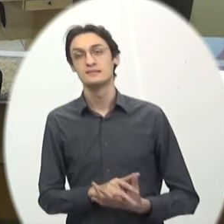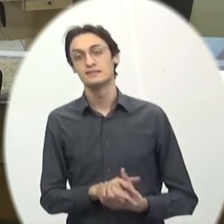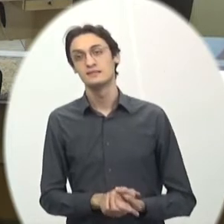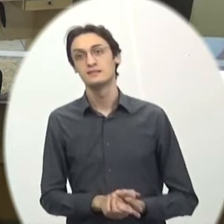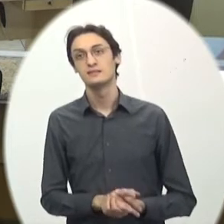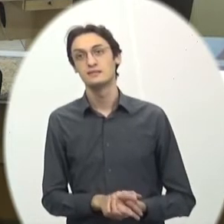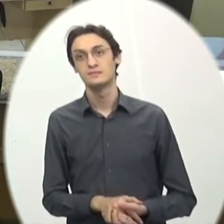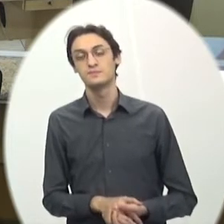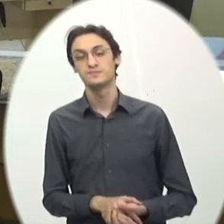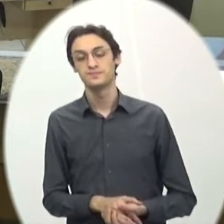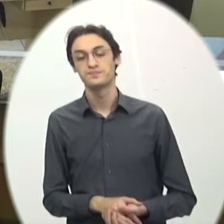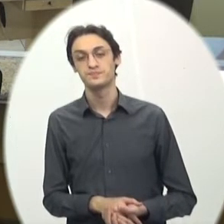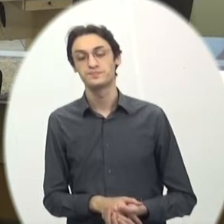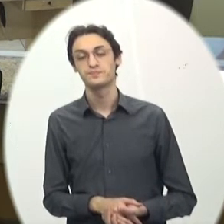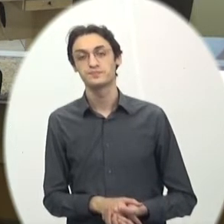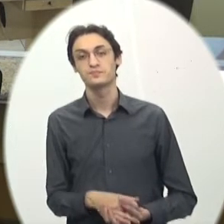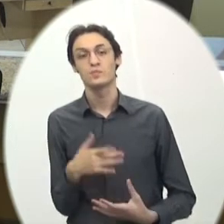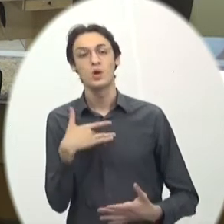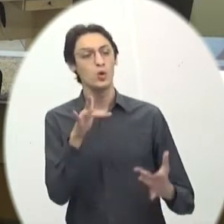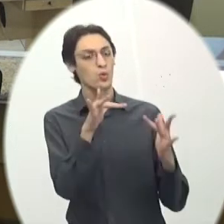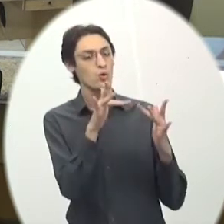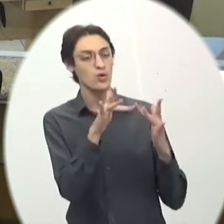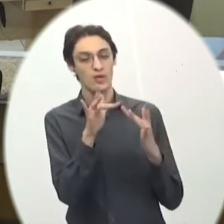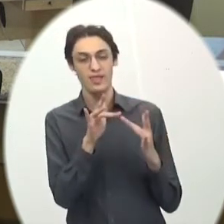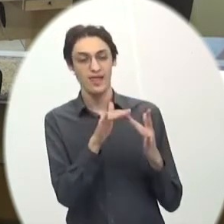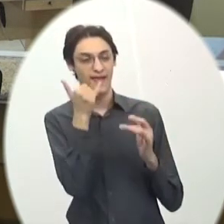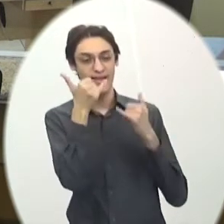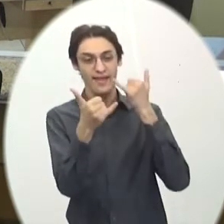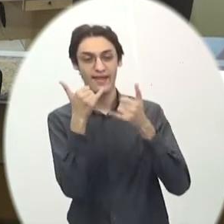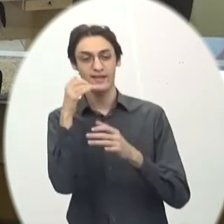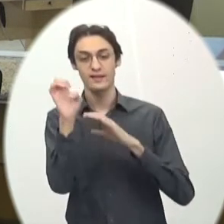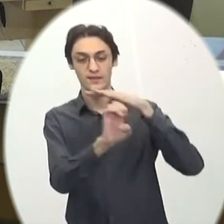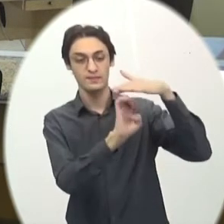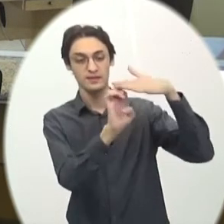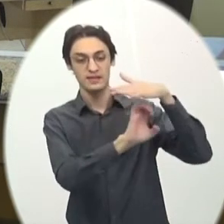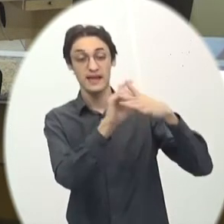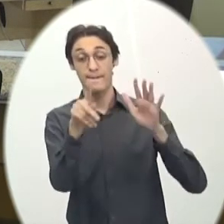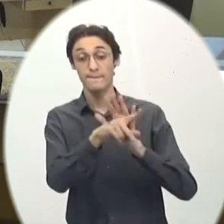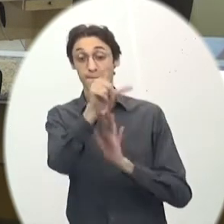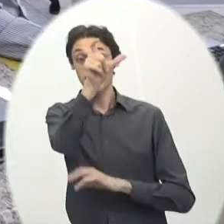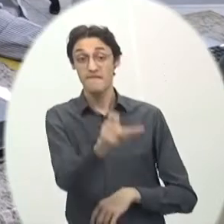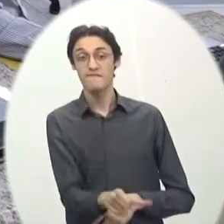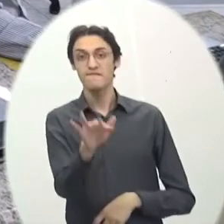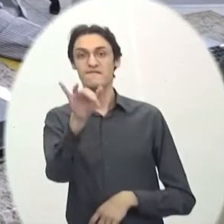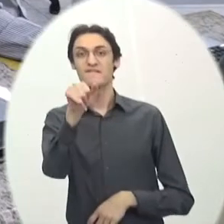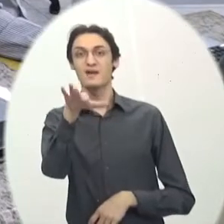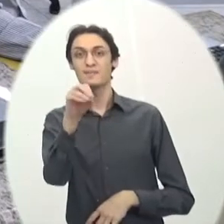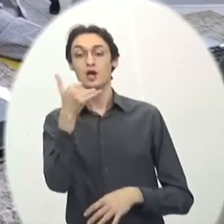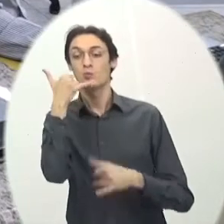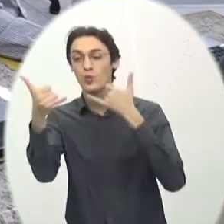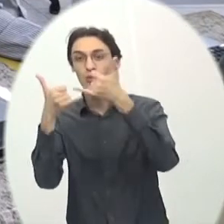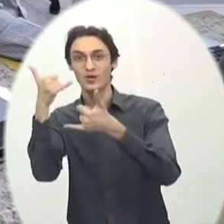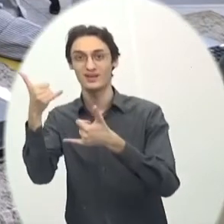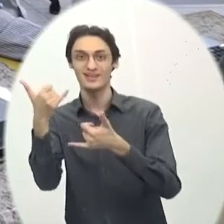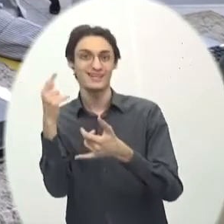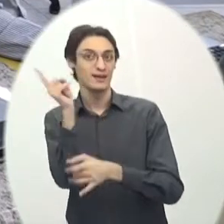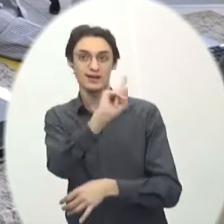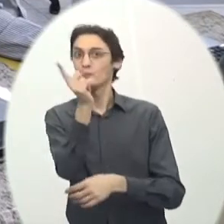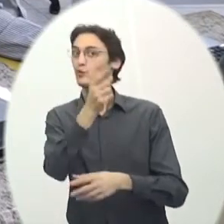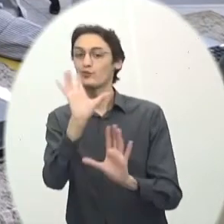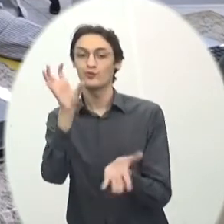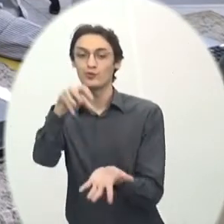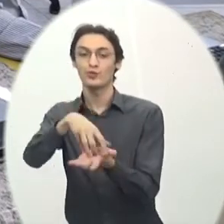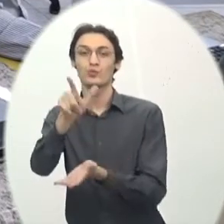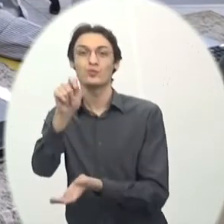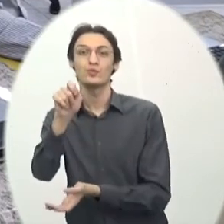com essas empresas foi feito diretamente pelo Fabiano e não por aquilo